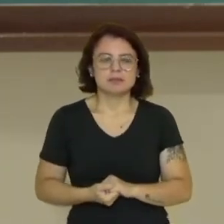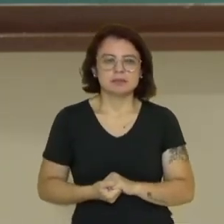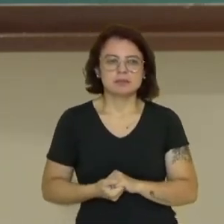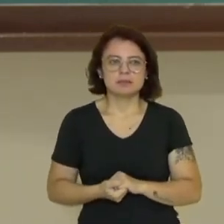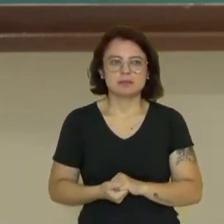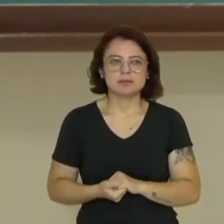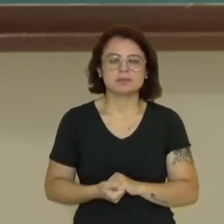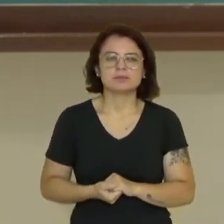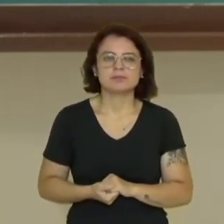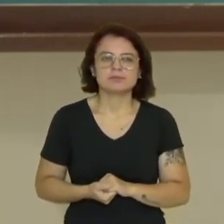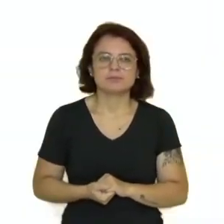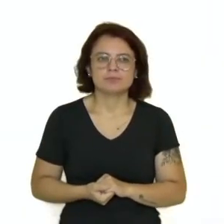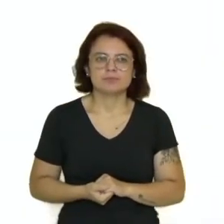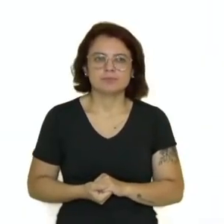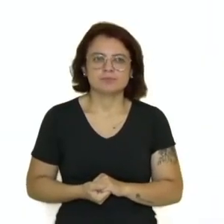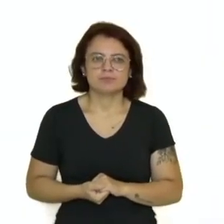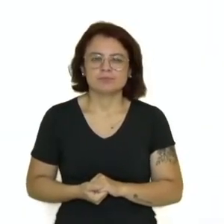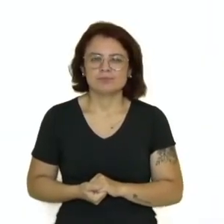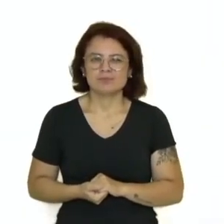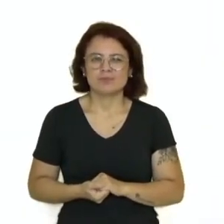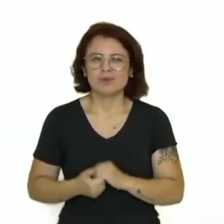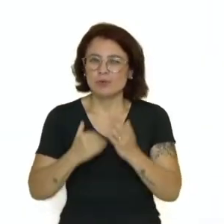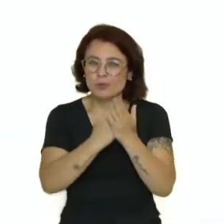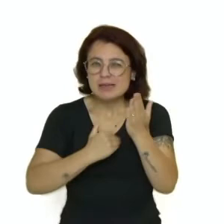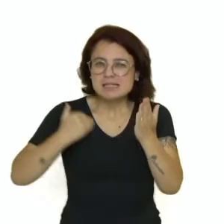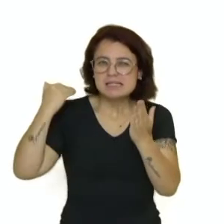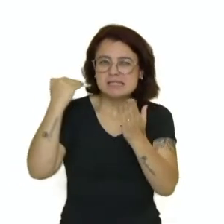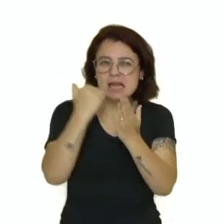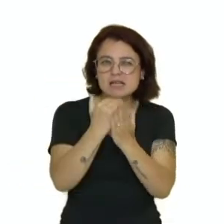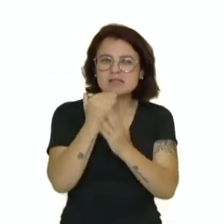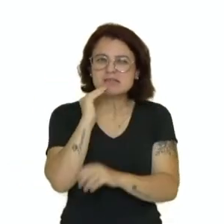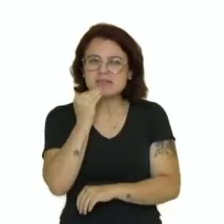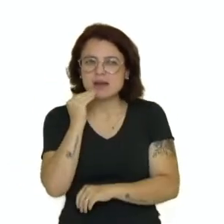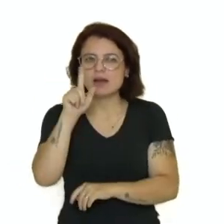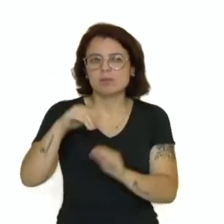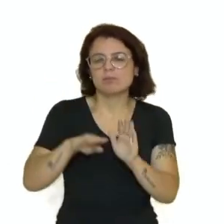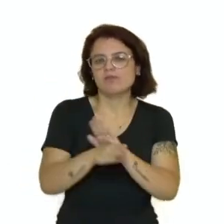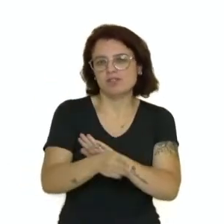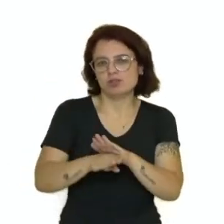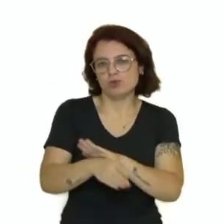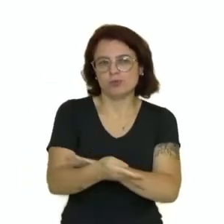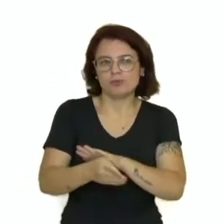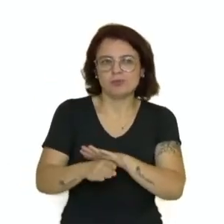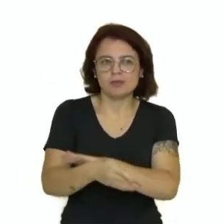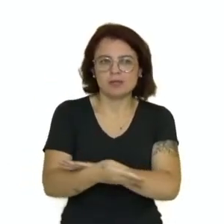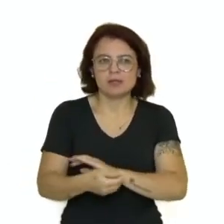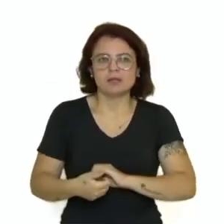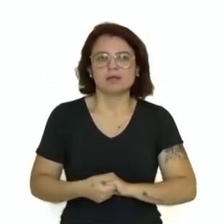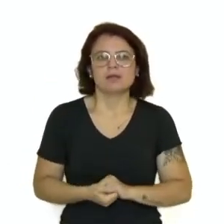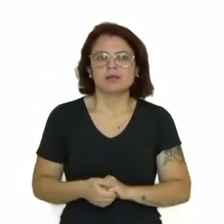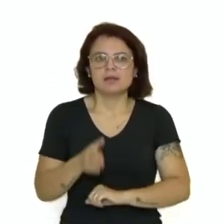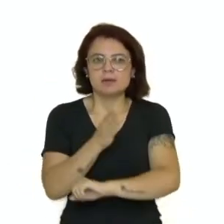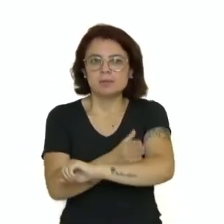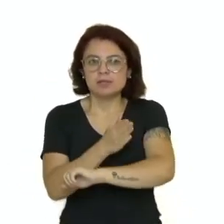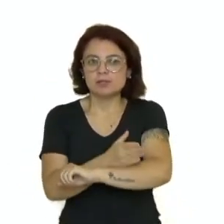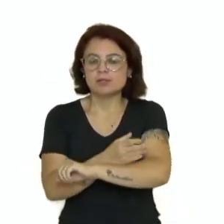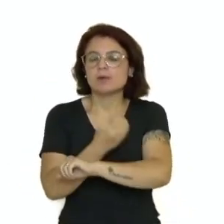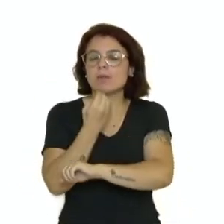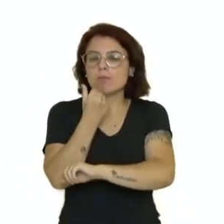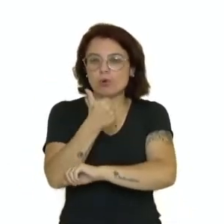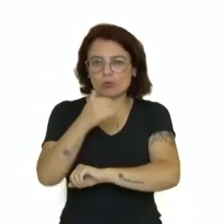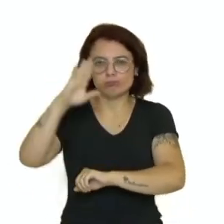O excesso e a deficiência são uma marca do vício e a observância da mediana é uma marca